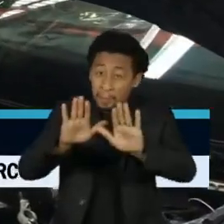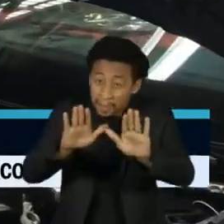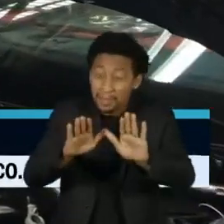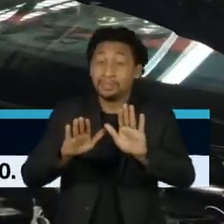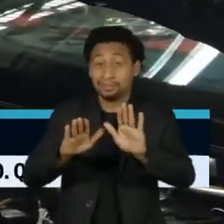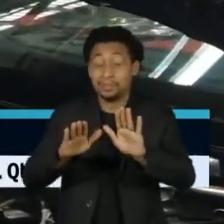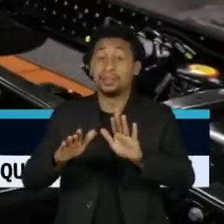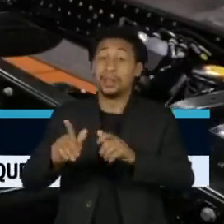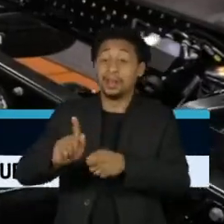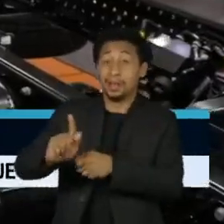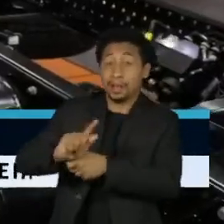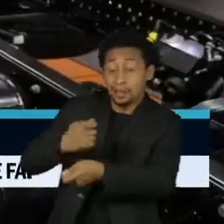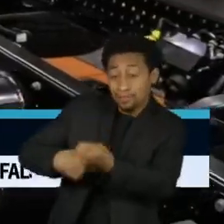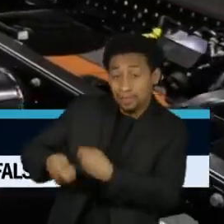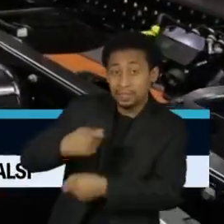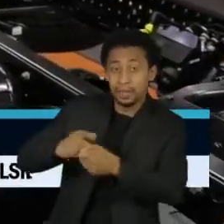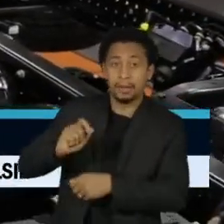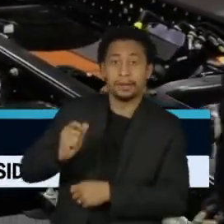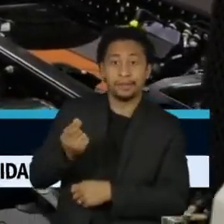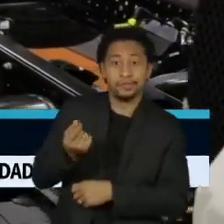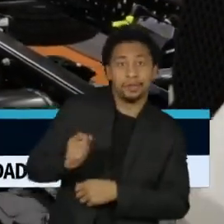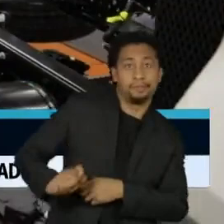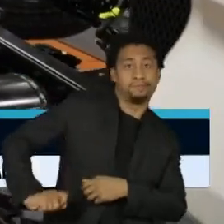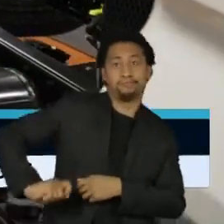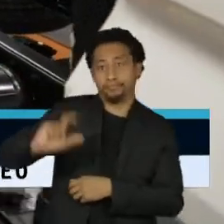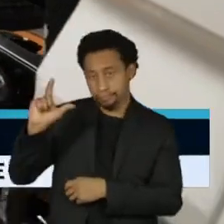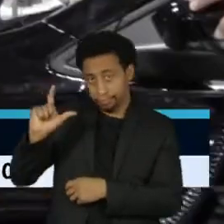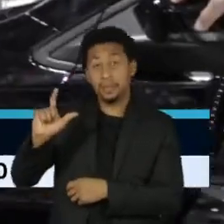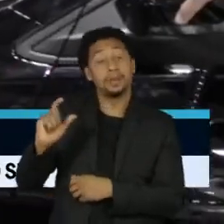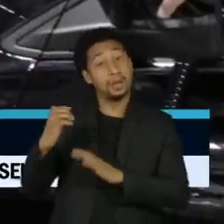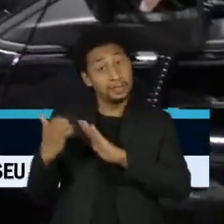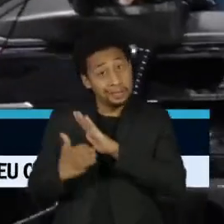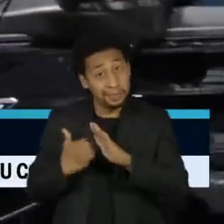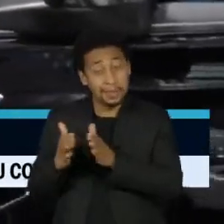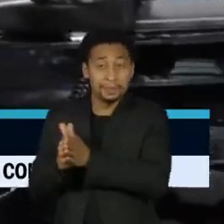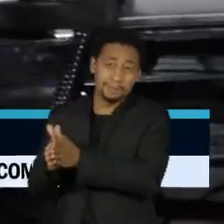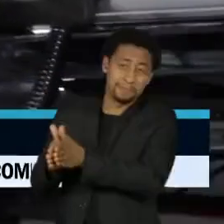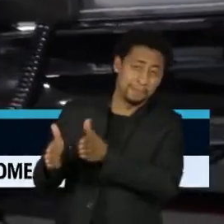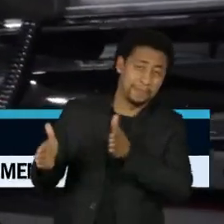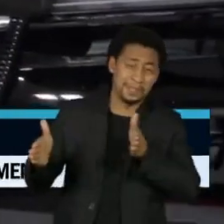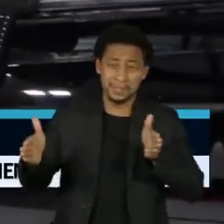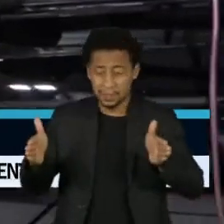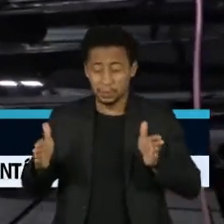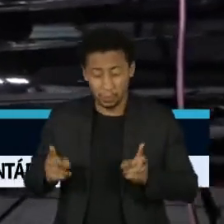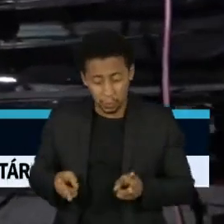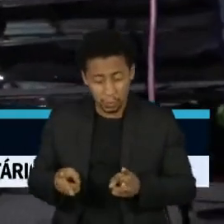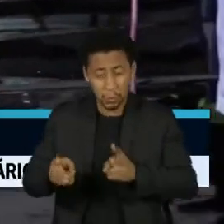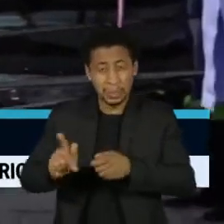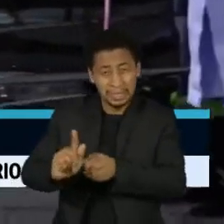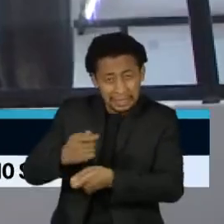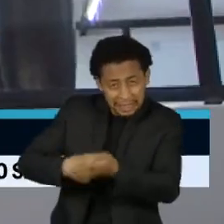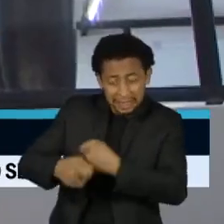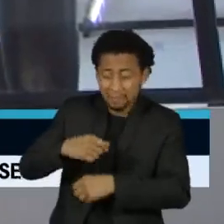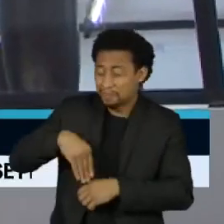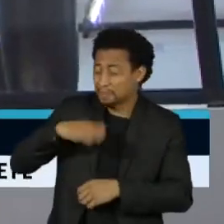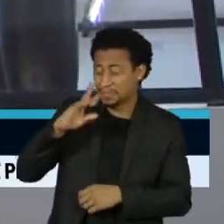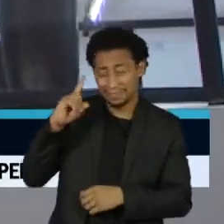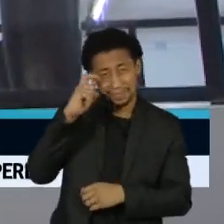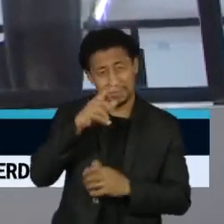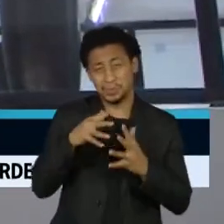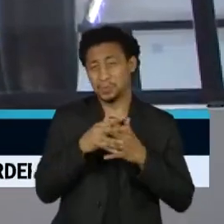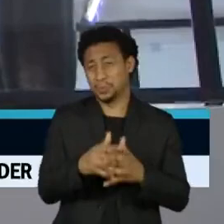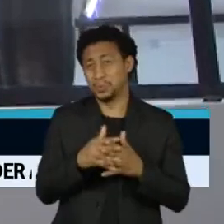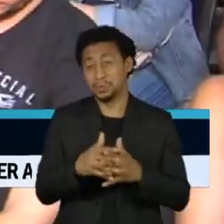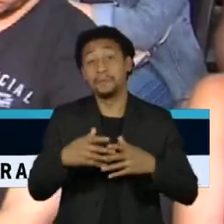carga administrativa. O ciclo de vida das empresas também segue entre os mais complicados de gerenciar no mundo. São